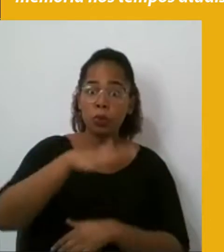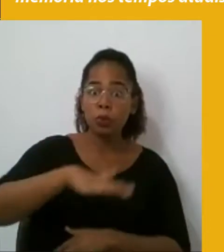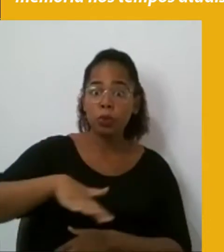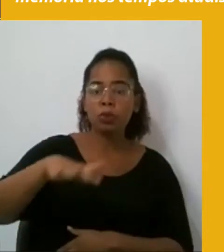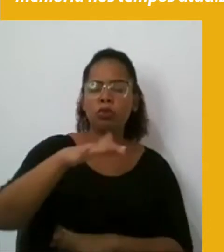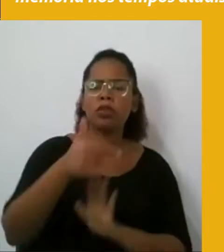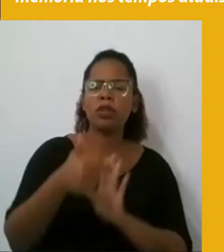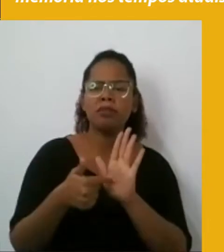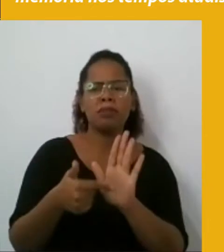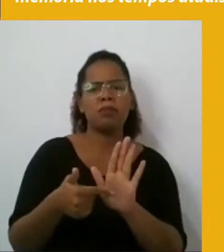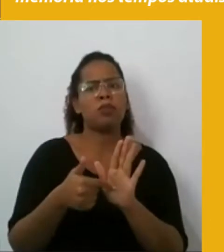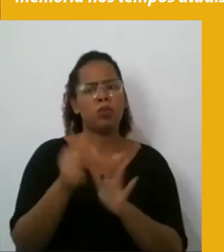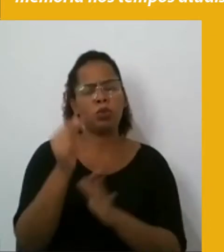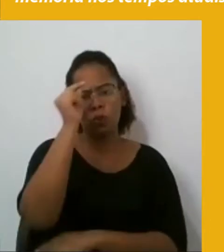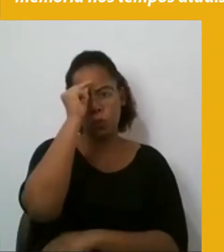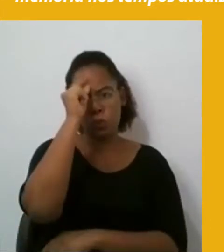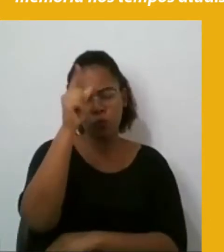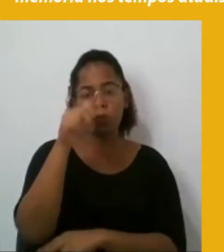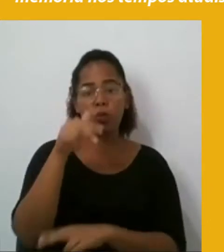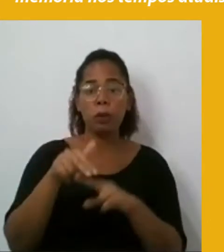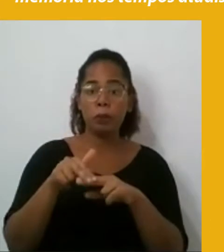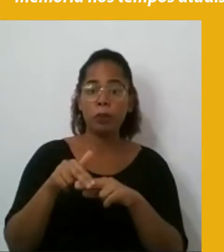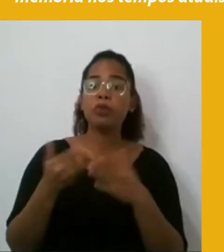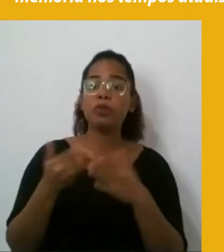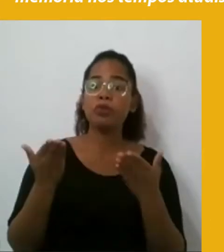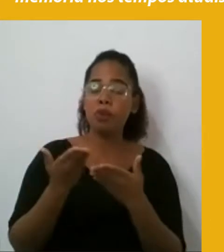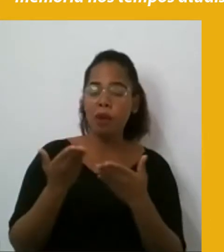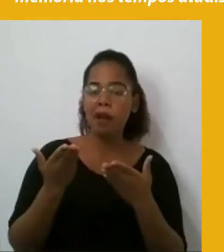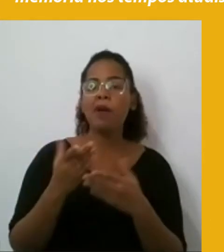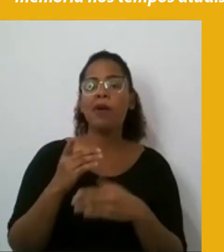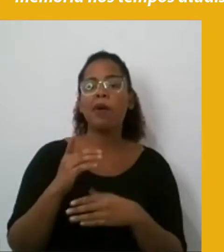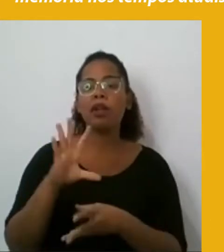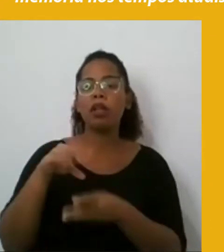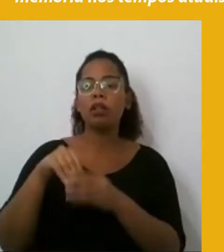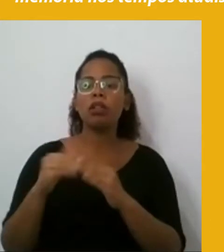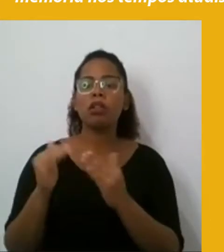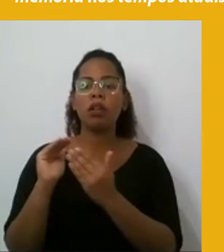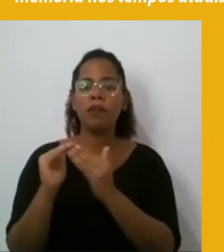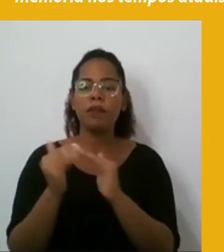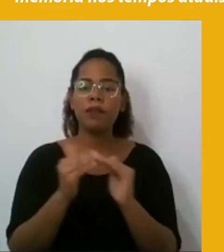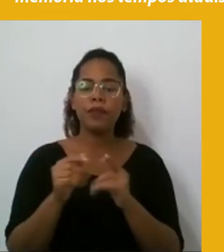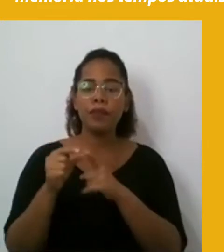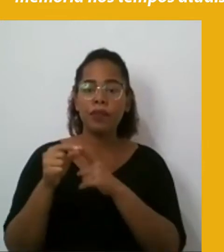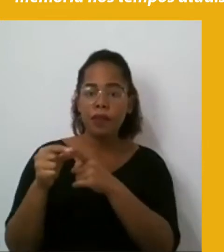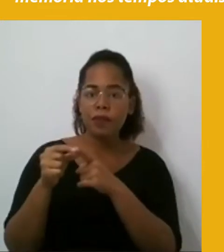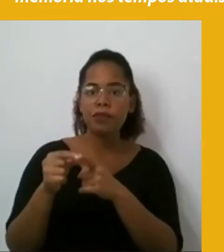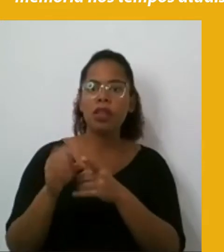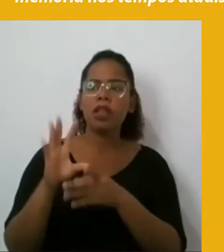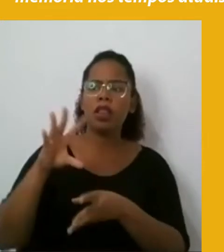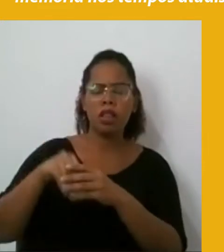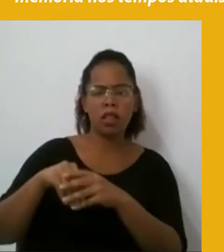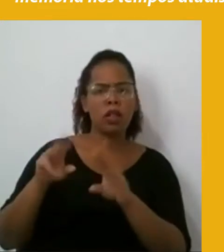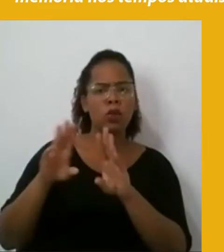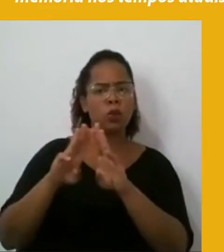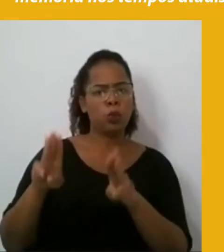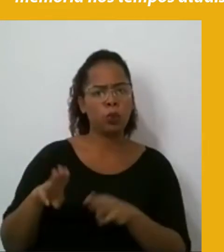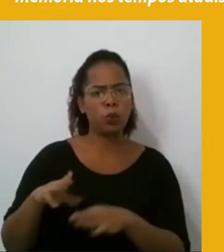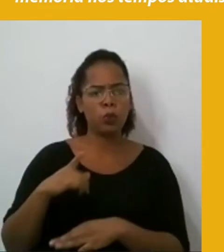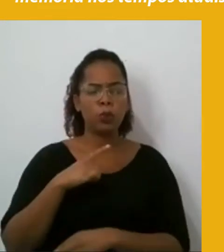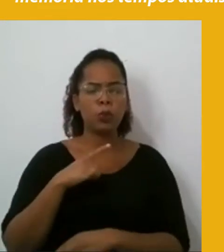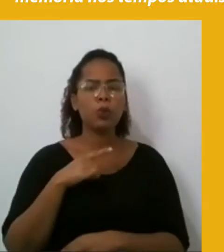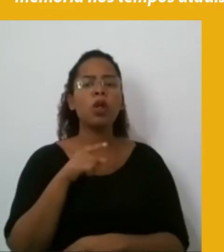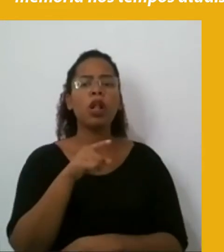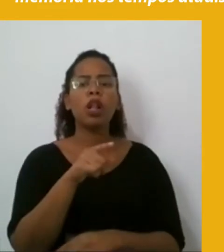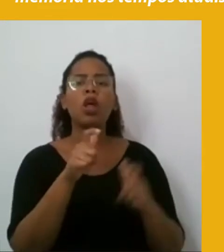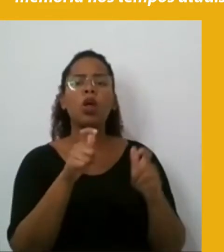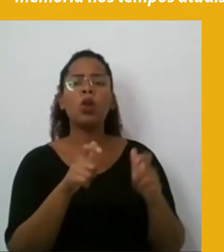vão surgir nas favelas, nos bairros periféricos, em aldeias indígenas, e estão sempre atrelados a lutas pela